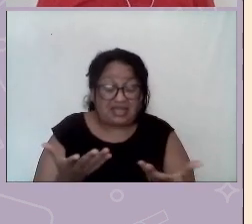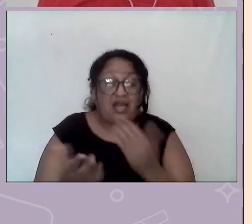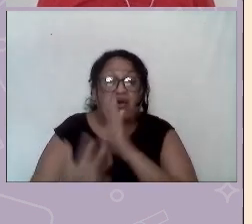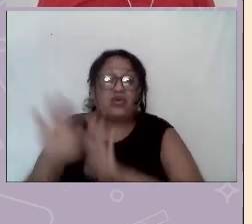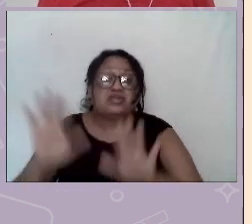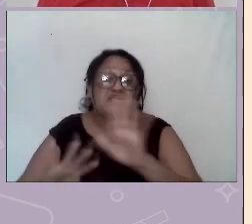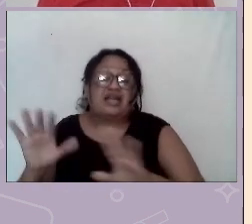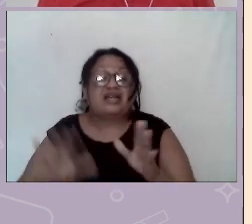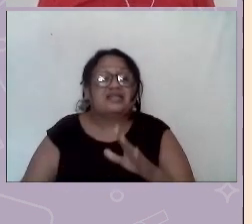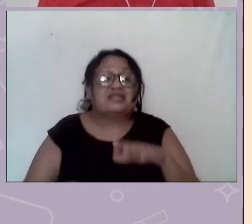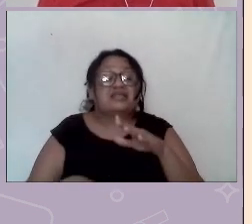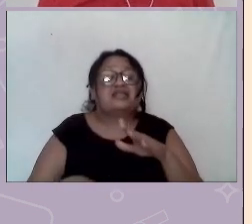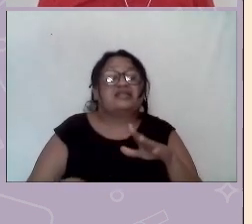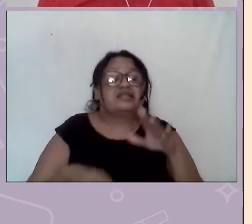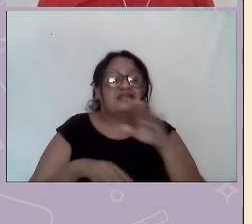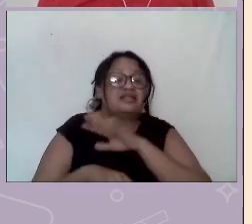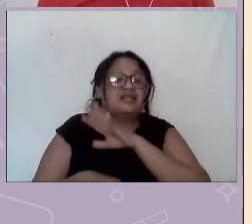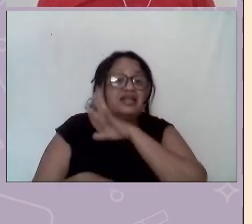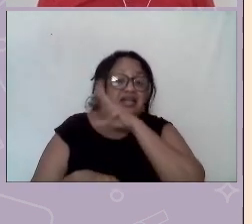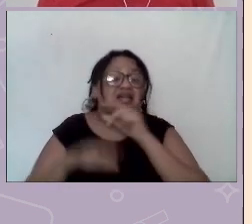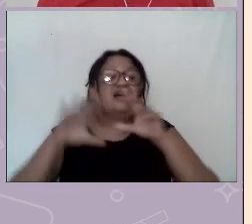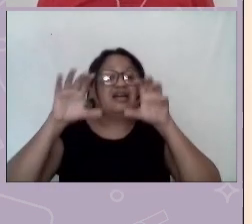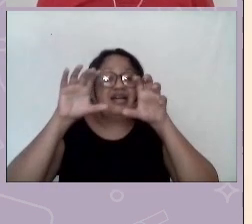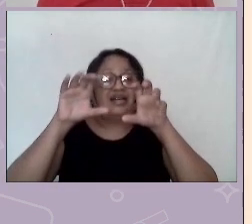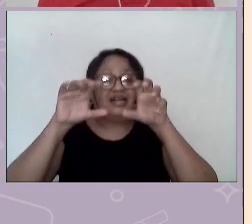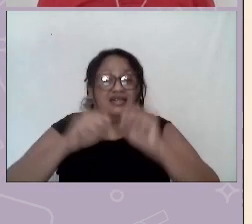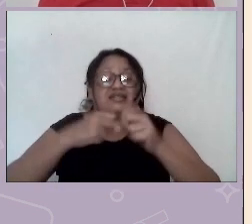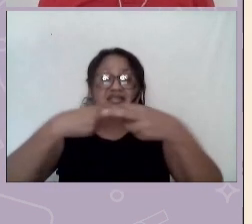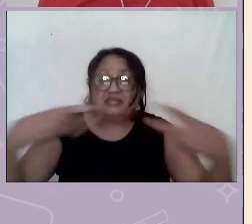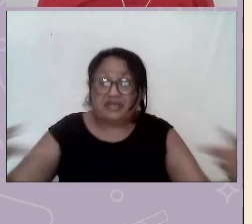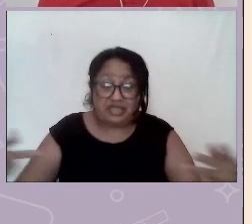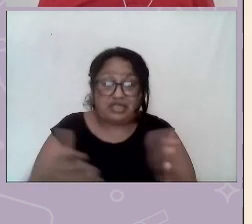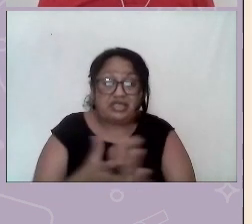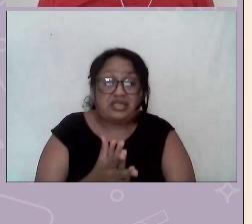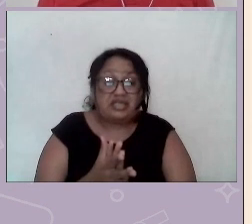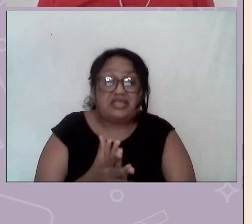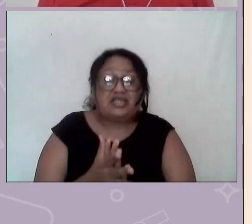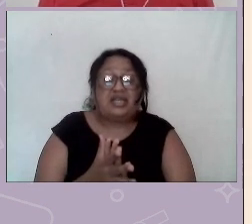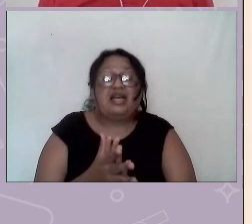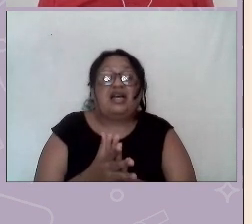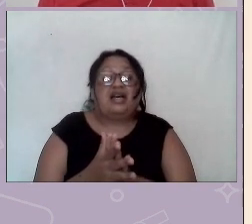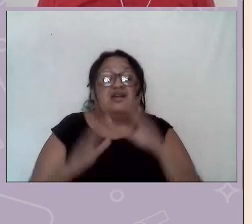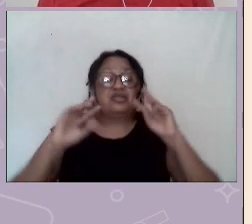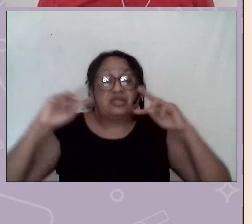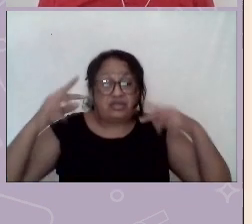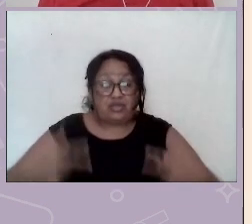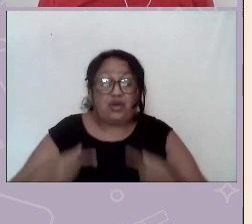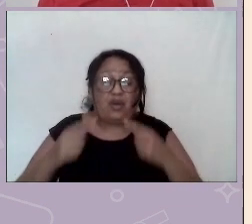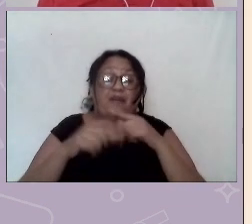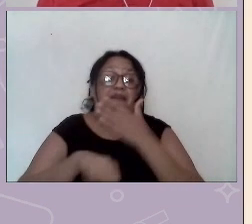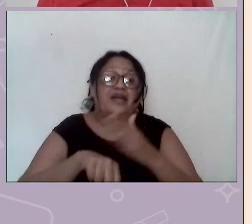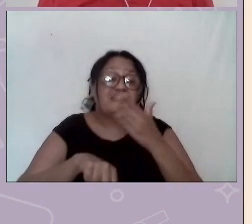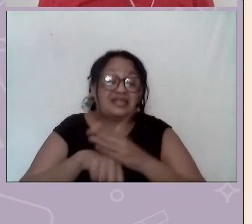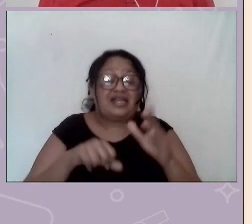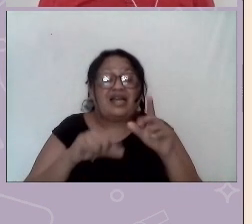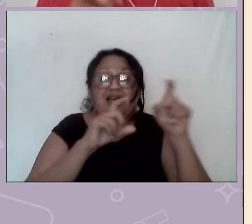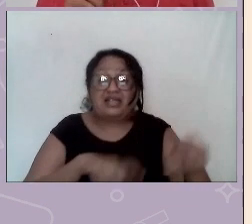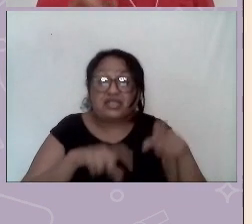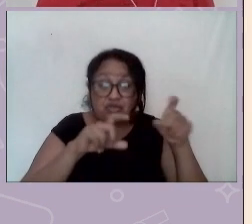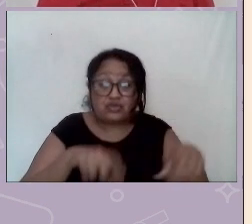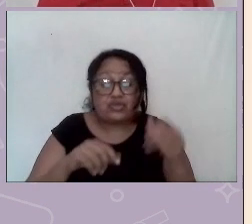formação das primeiras vilas o ser humano começou a praticar agricultura e pecuária